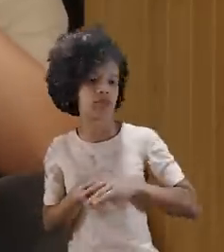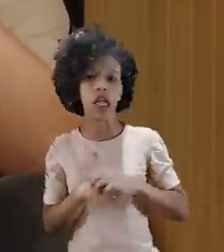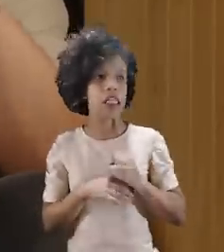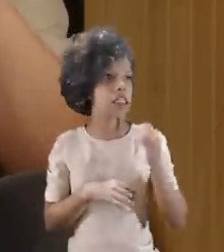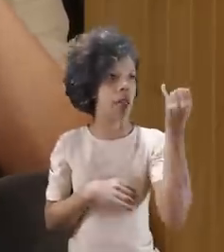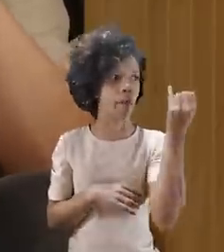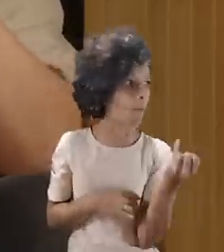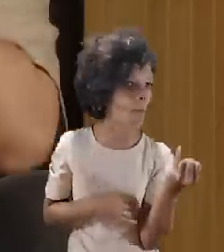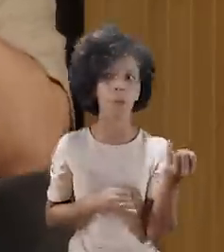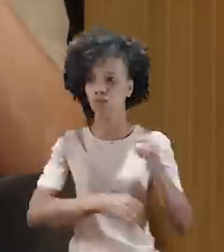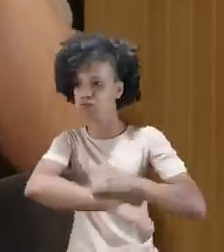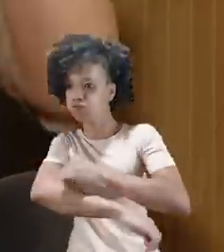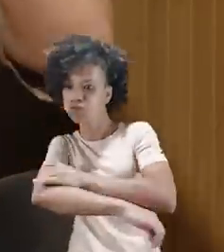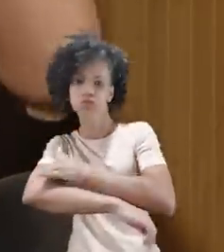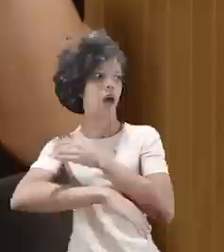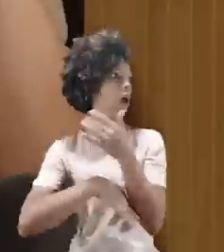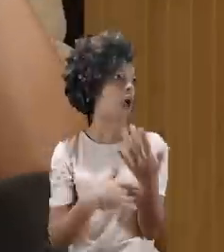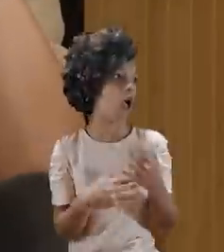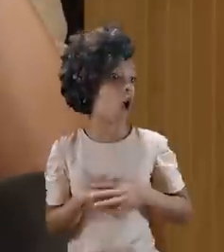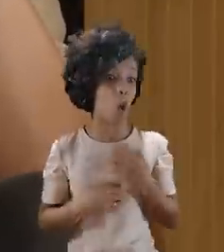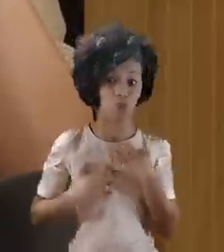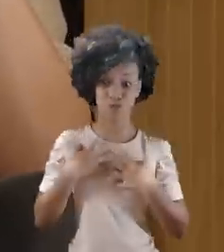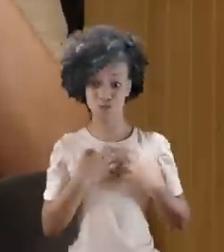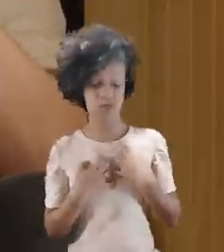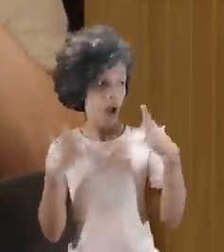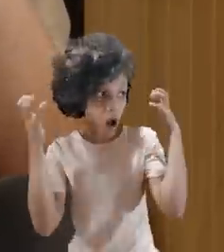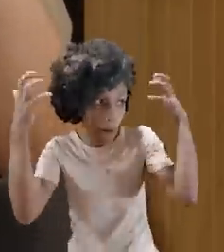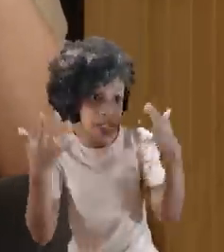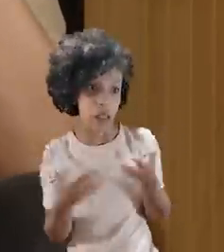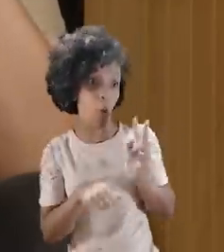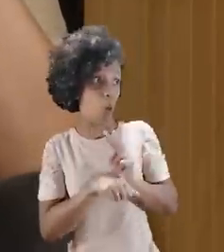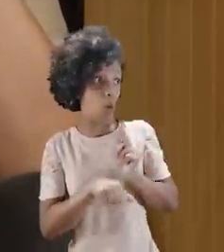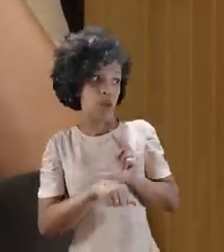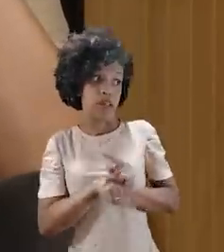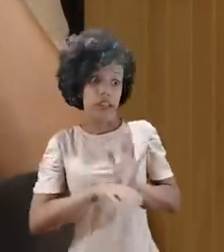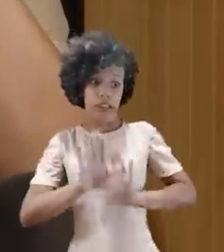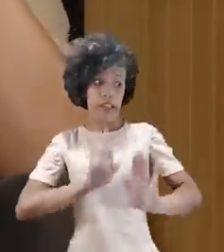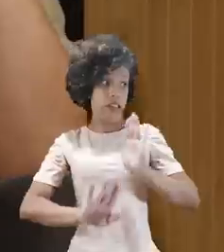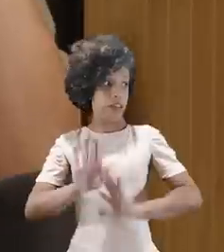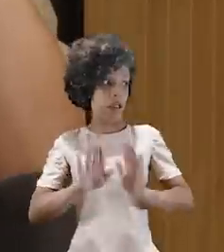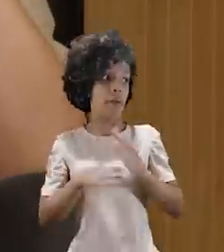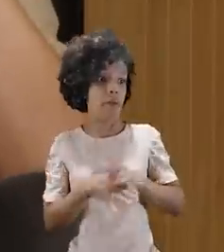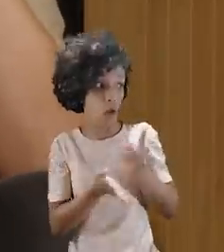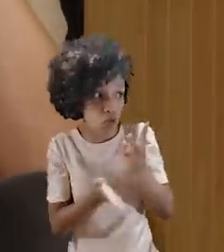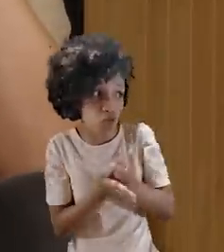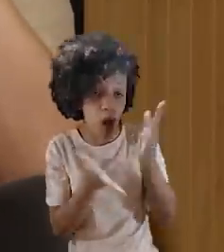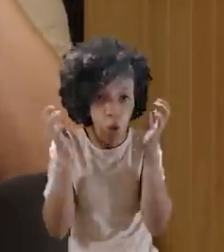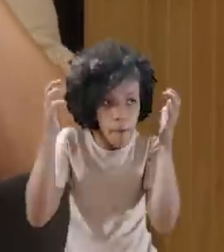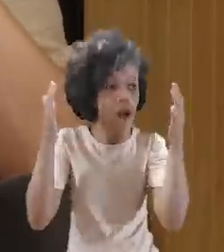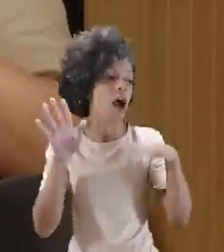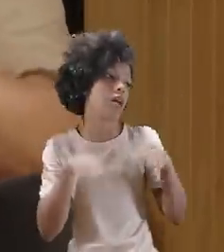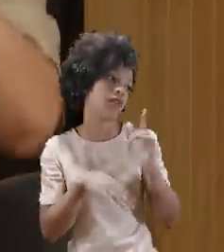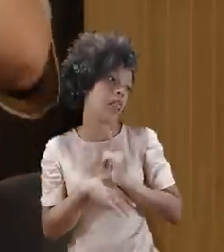emagrecer de alto o que incomoda ele é o cabelo humano então ele tem um maior cuidado do mundo para para manter tá ligado